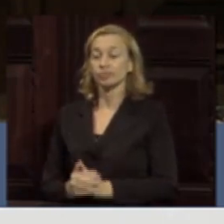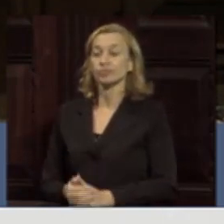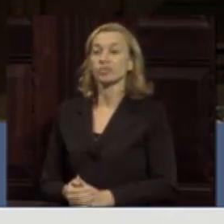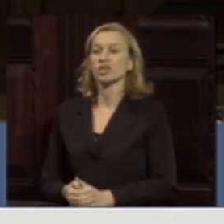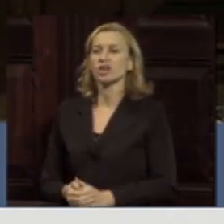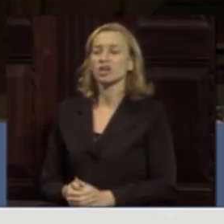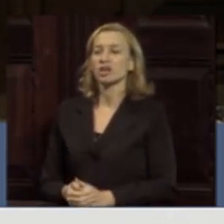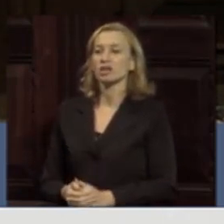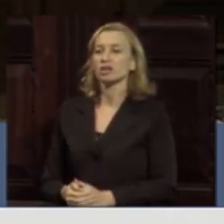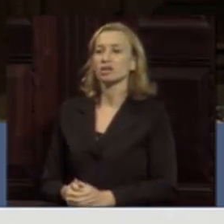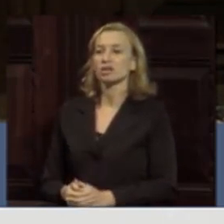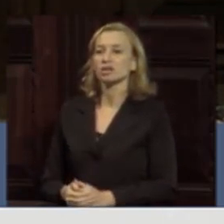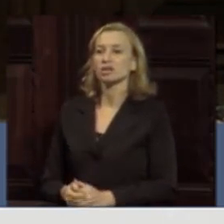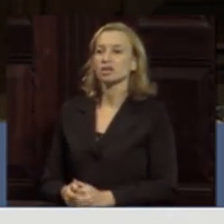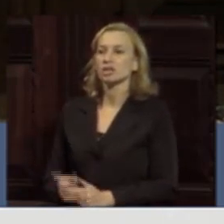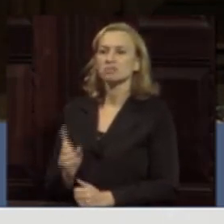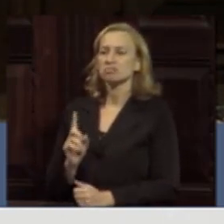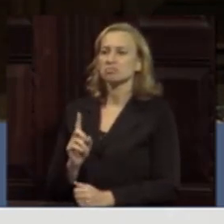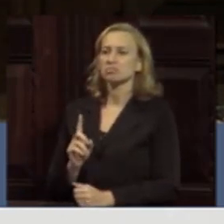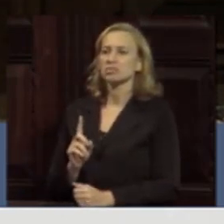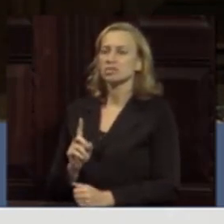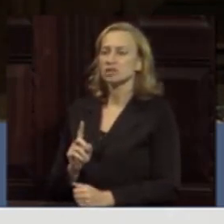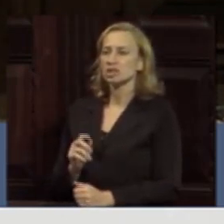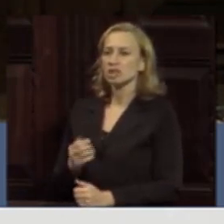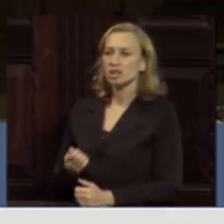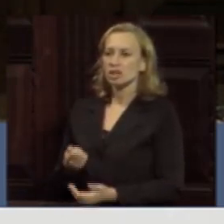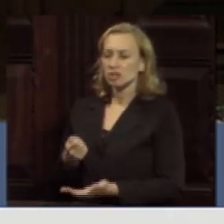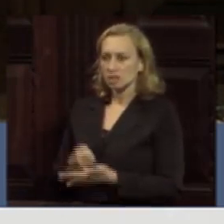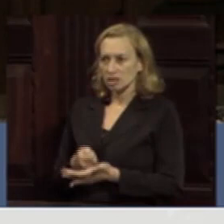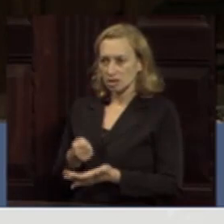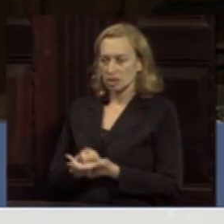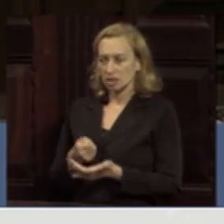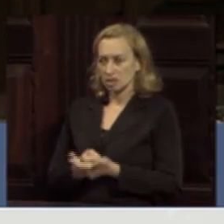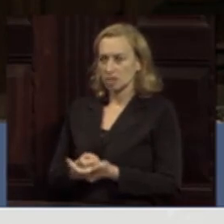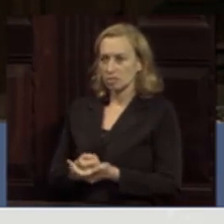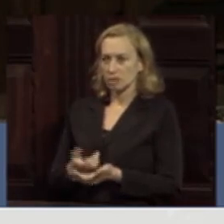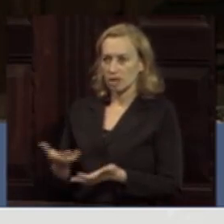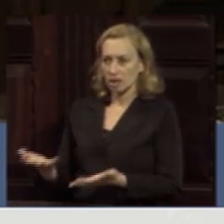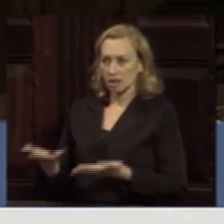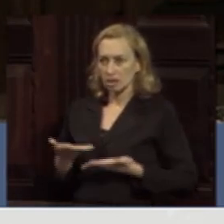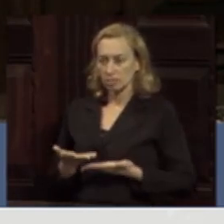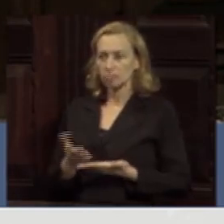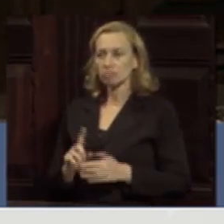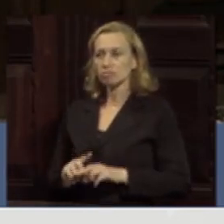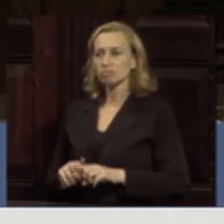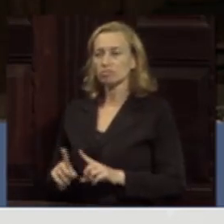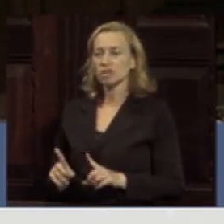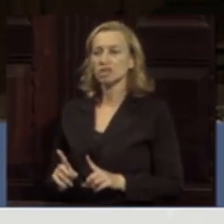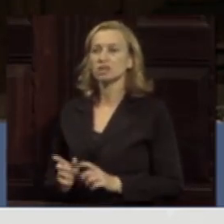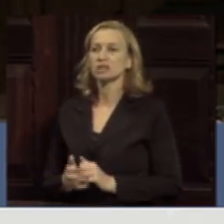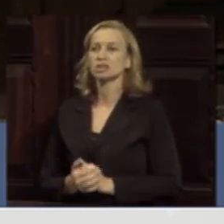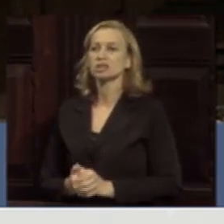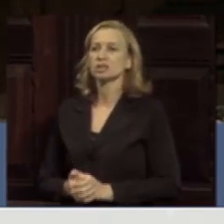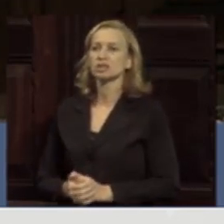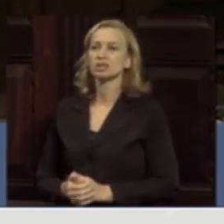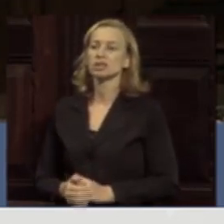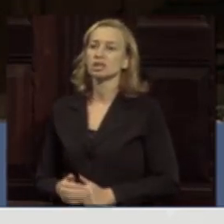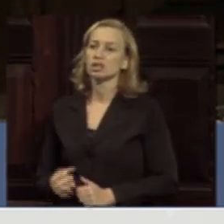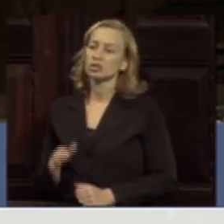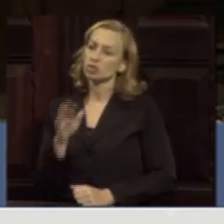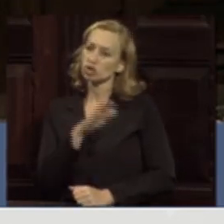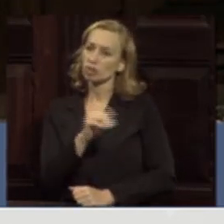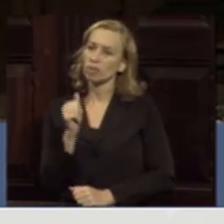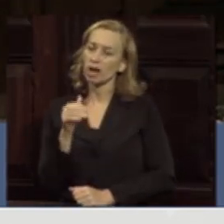Não apenas insistiu em não receber esse pequeno coletivo, deputada Fatinha, mas pasme, Vossa Excelência, mandou chamar a